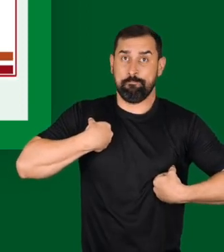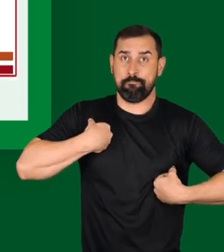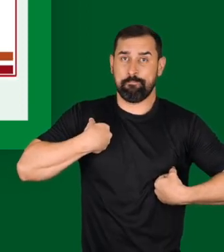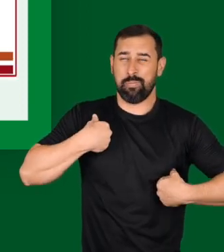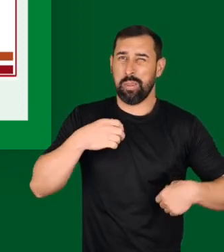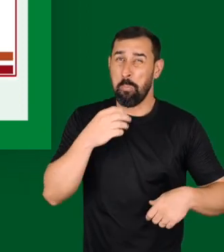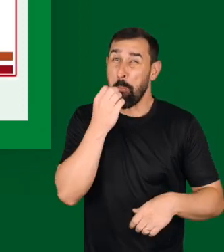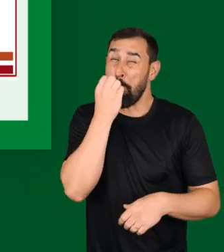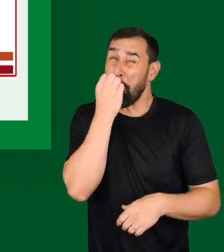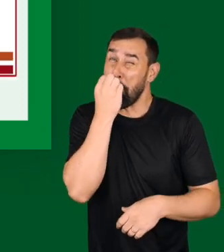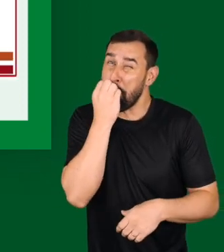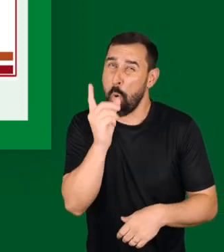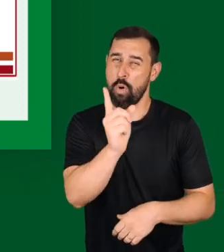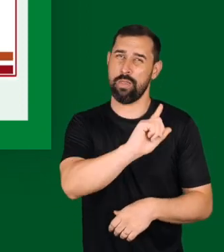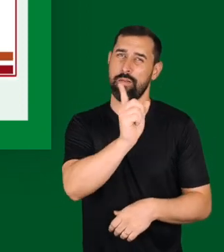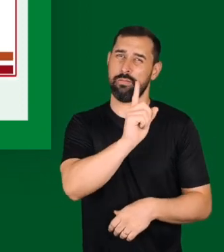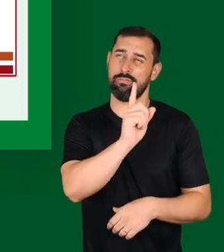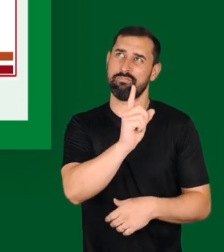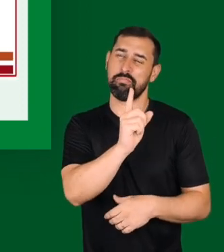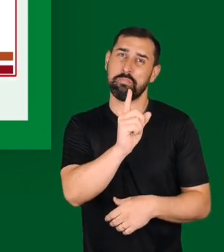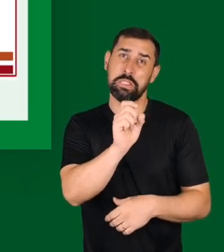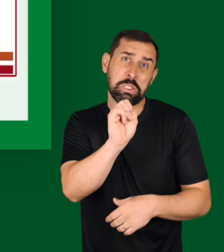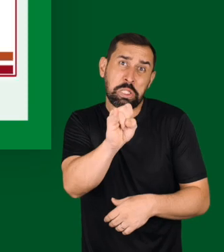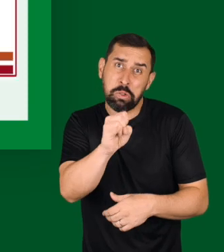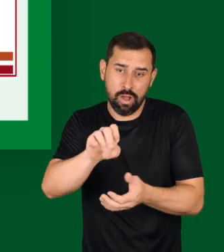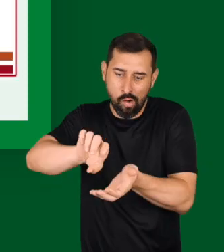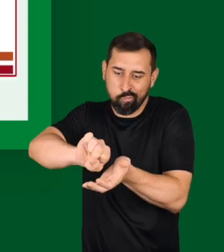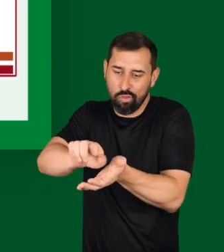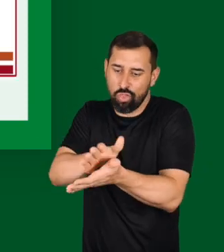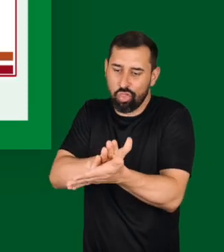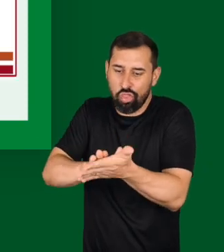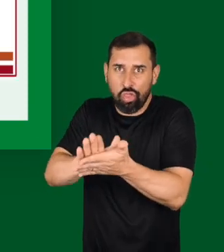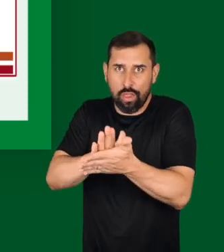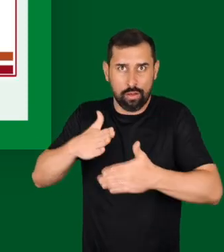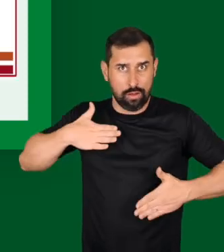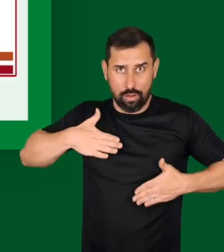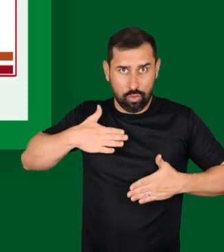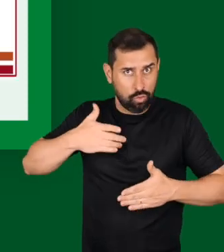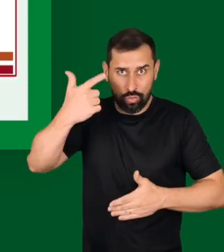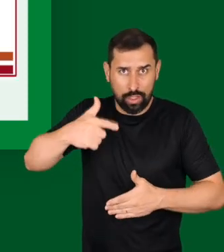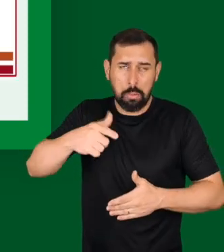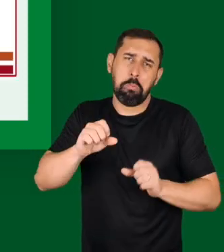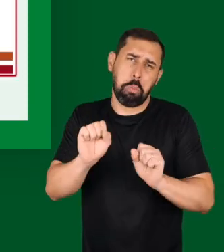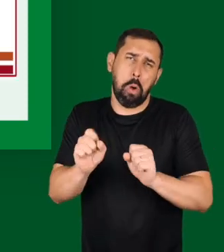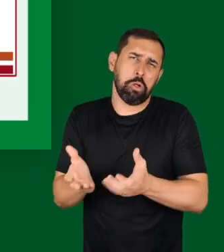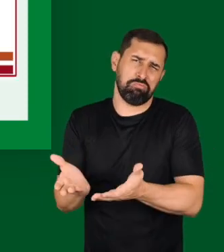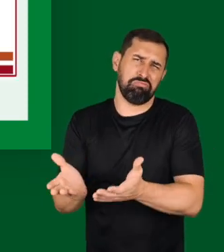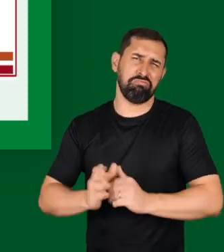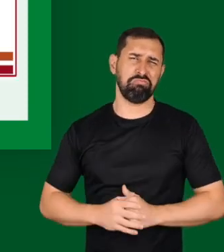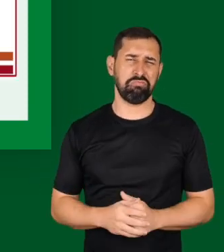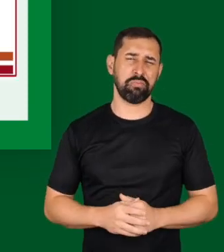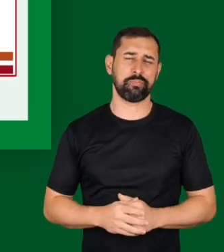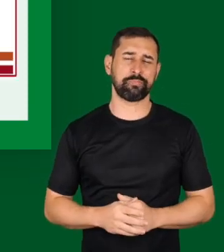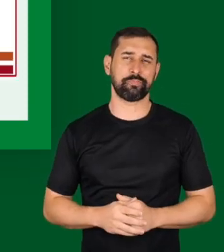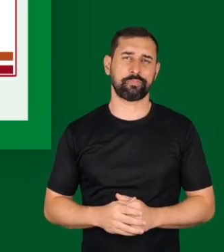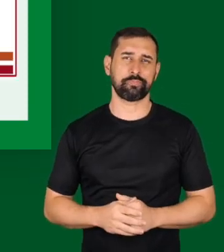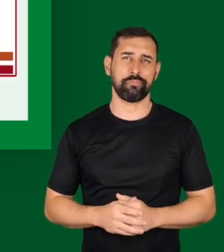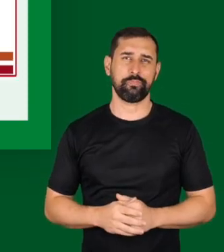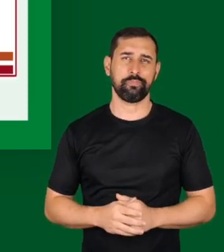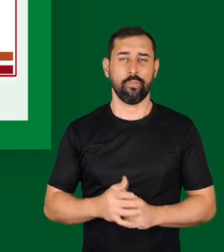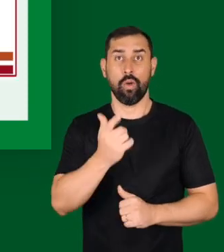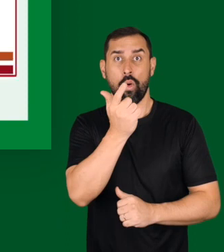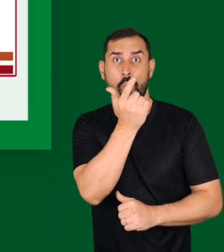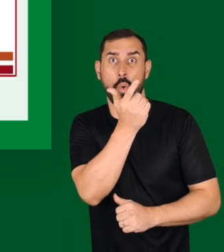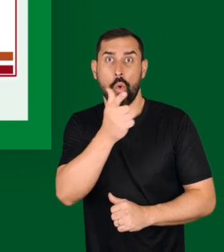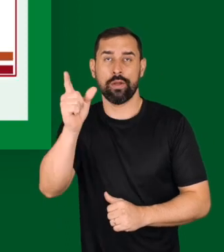a solução fisiológica, não é o ideal, mas numa situação que você não tem o gel, seria uma situação que você poderia usar.